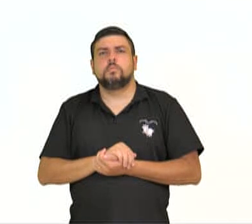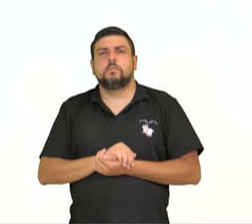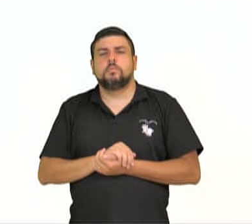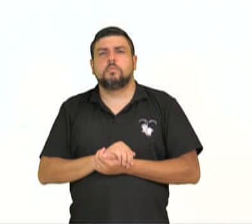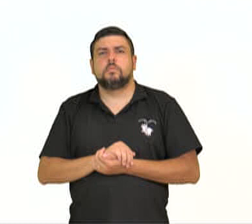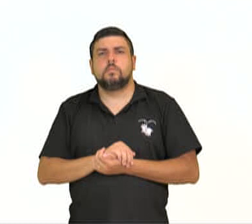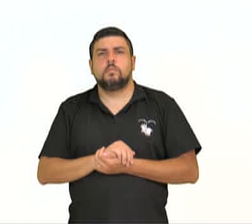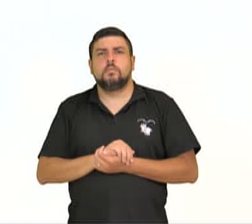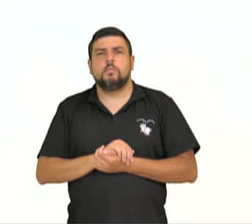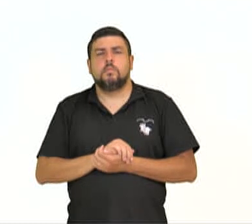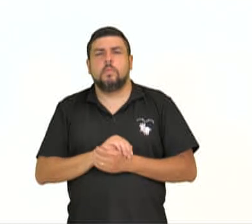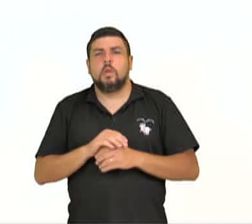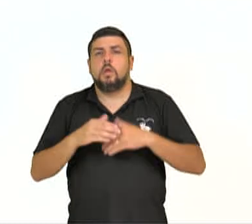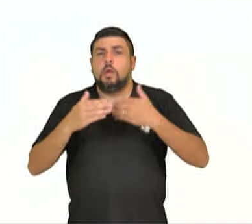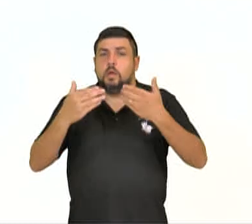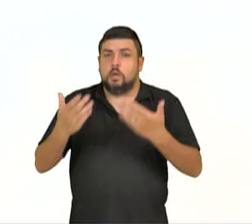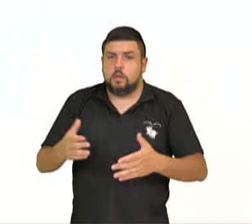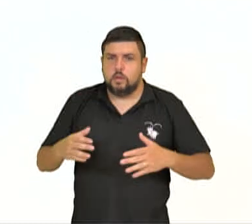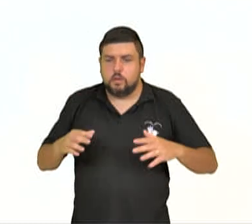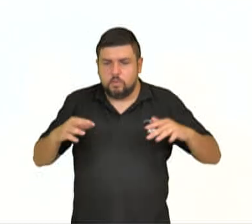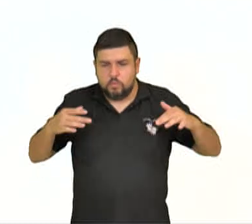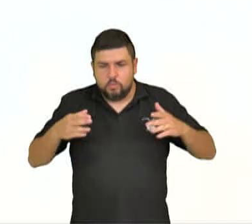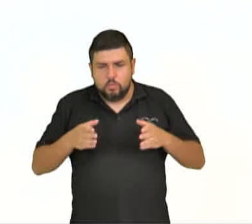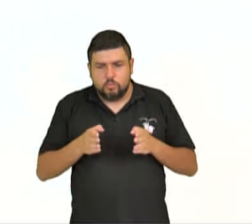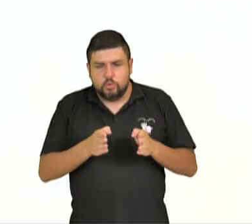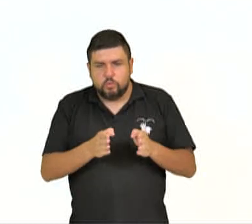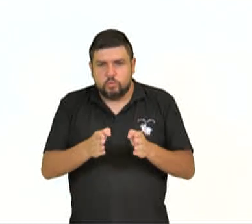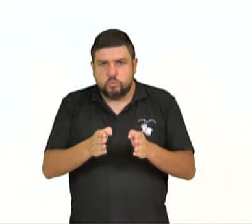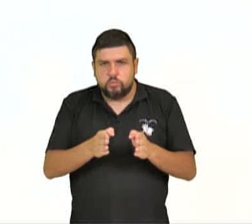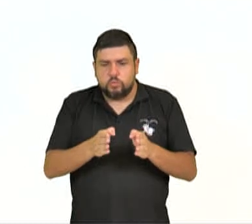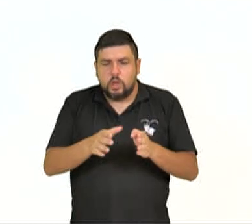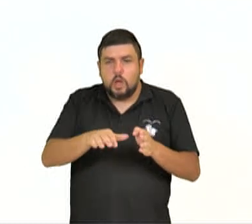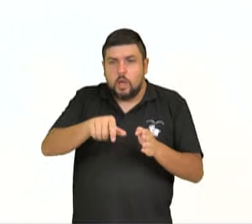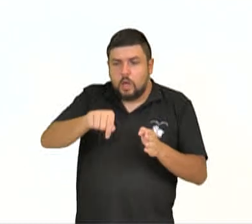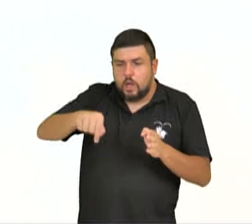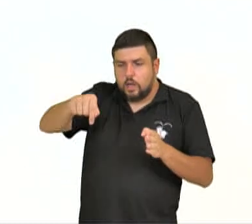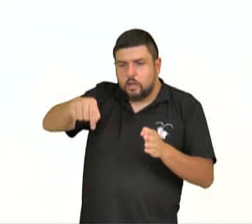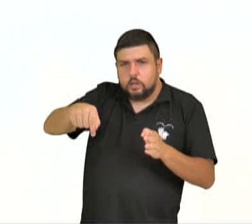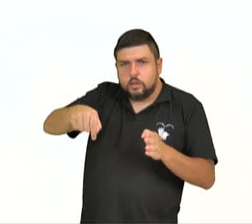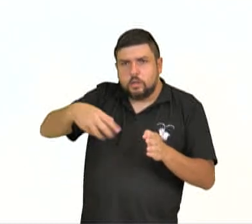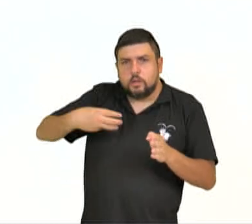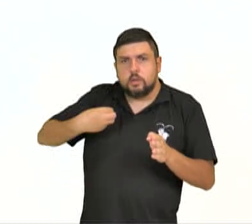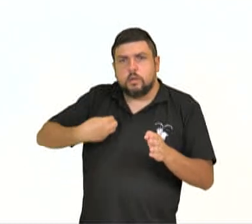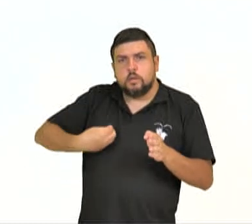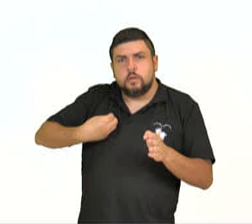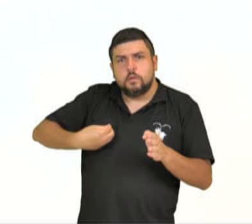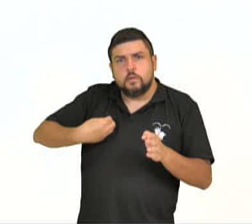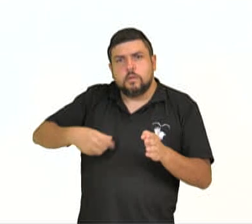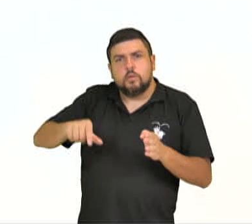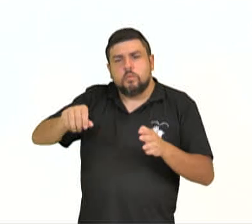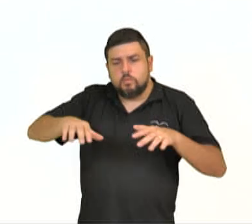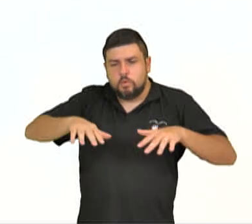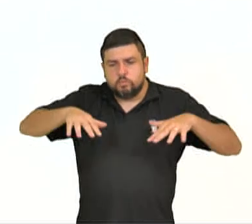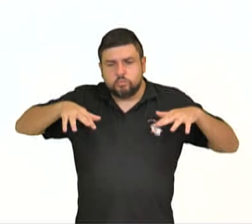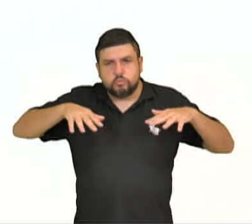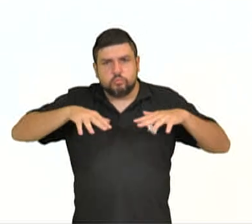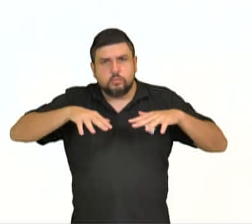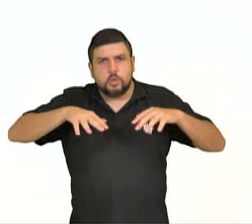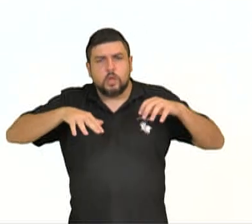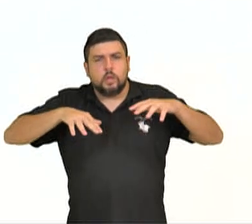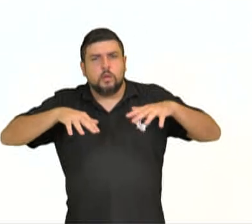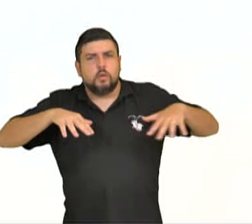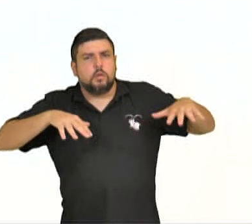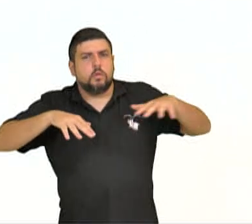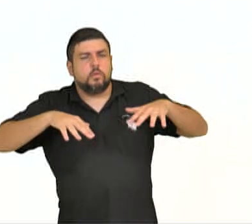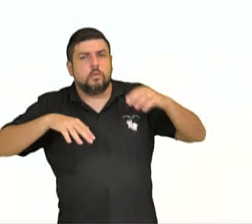ter região metropolitana de Curitiba, com grande quantidade de população concentrada vivendo nessa